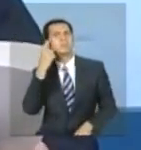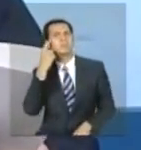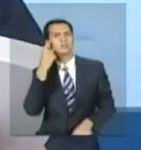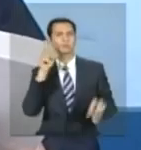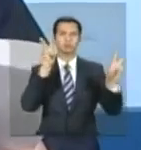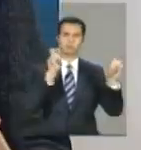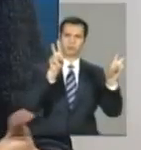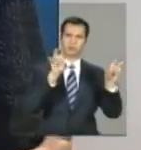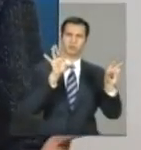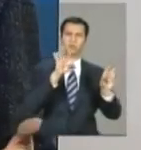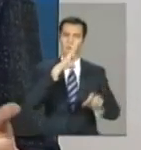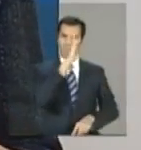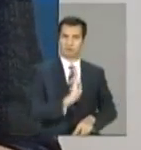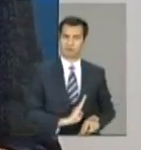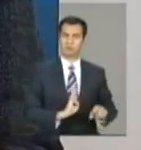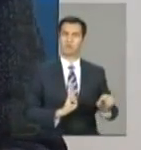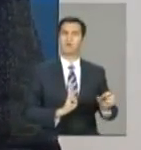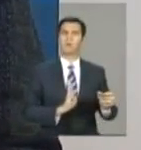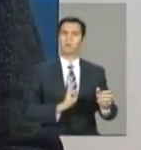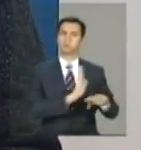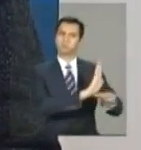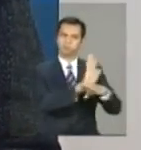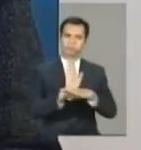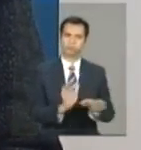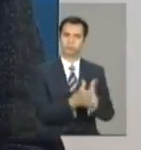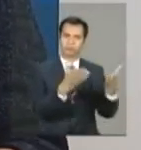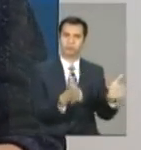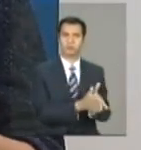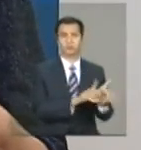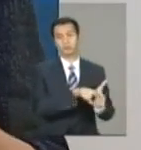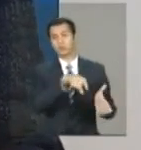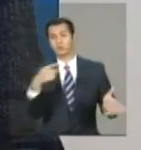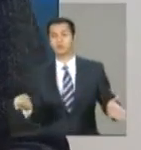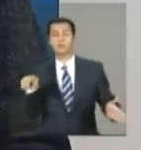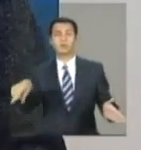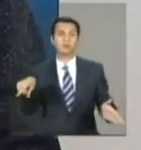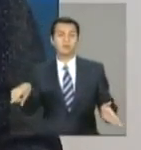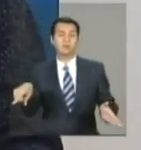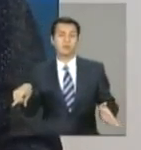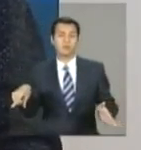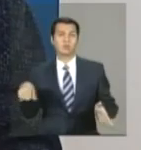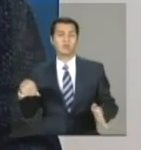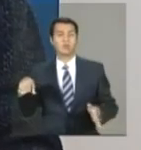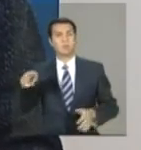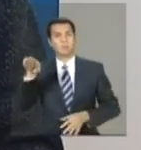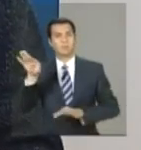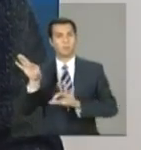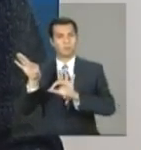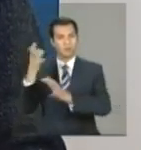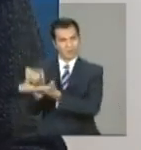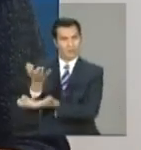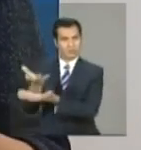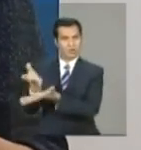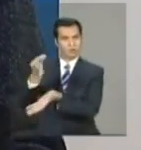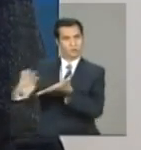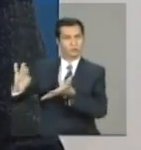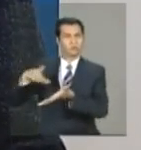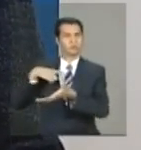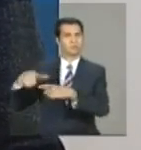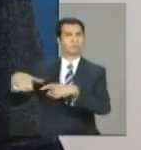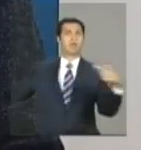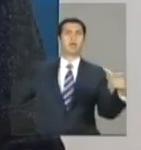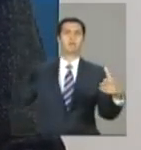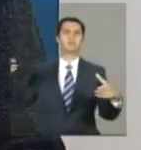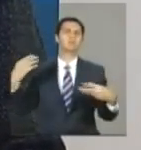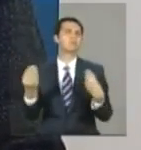cadastro Único tem um, enfim, um conjunto muito maior de famílias, mas a população com a qual a gente trabalha, ela tem uma volatilidade